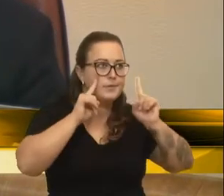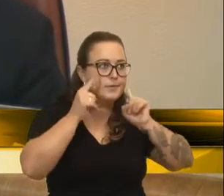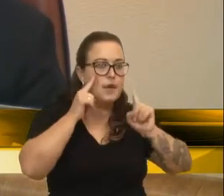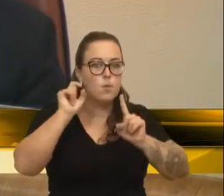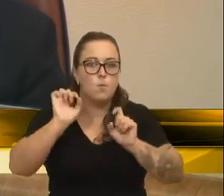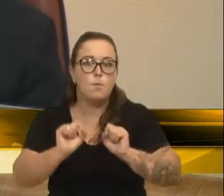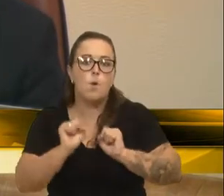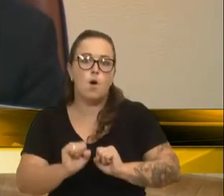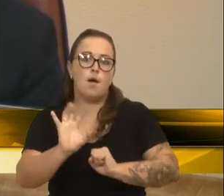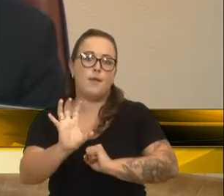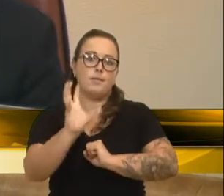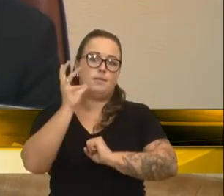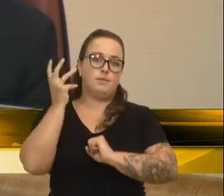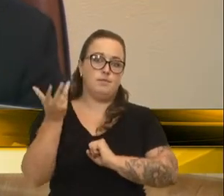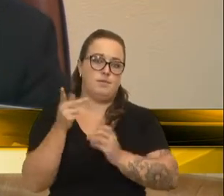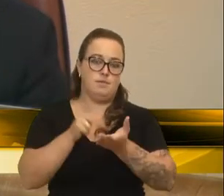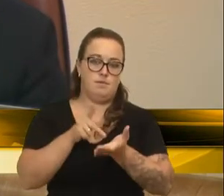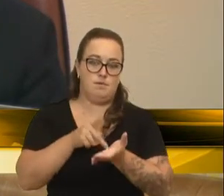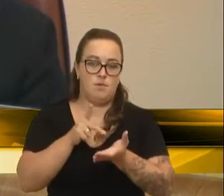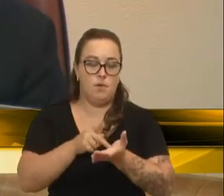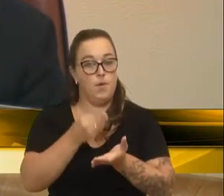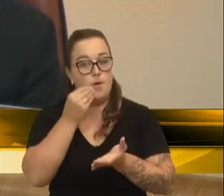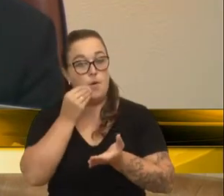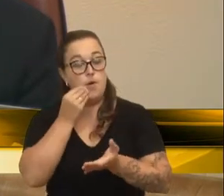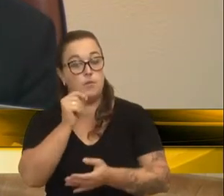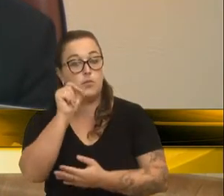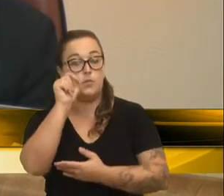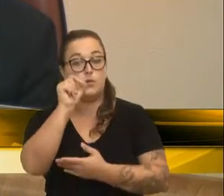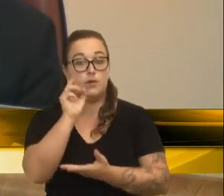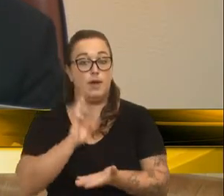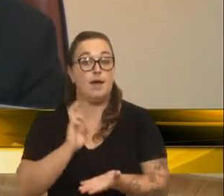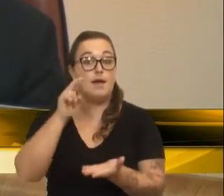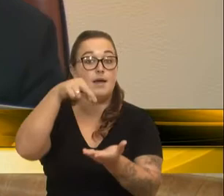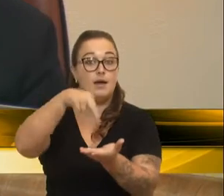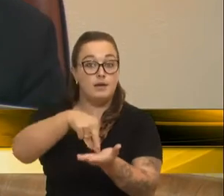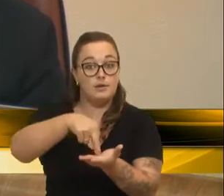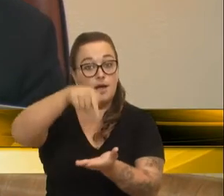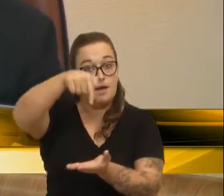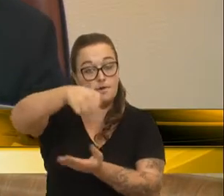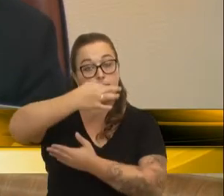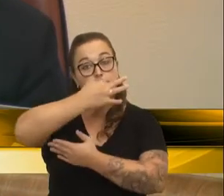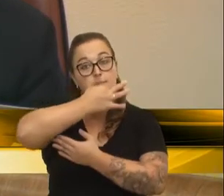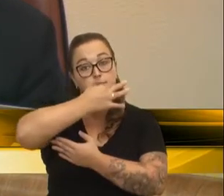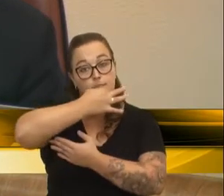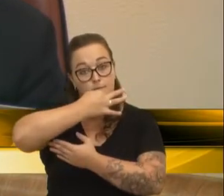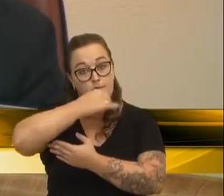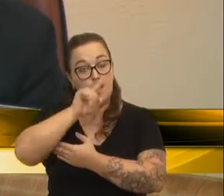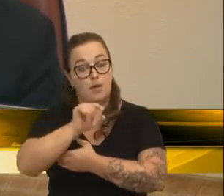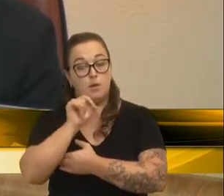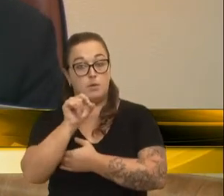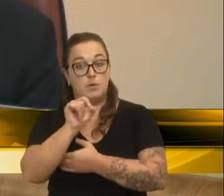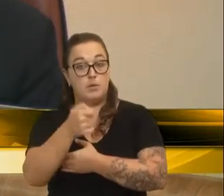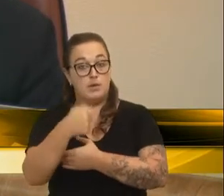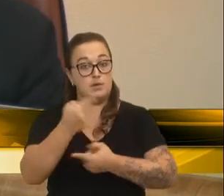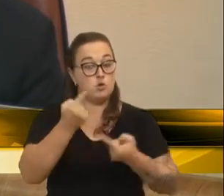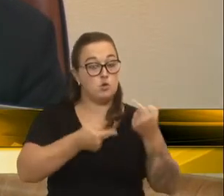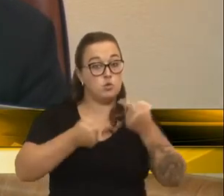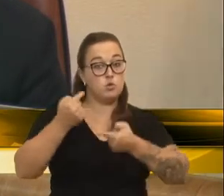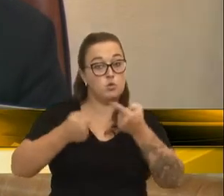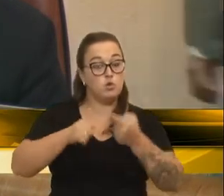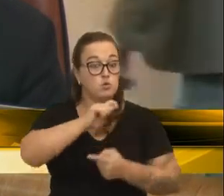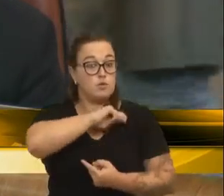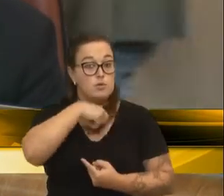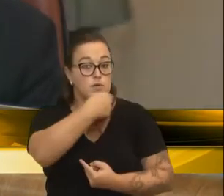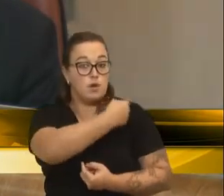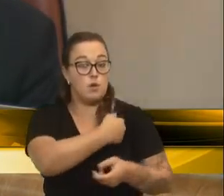realidade fática, de modo que, obviamente, a realidade fática de Caxias do Sul, neste momento, deve ser tratada pelos fiscais